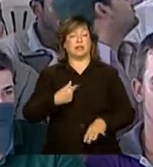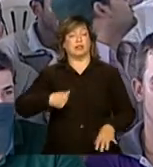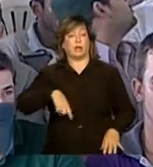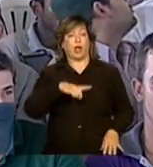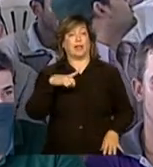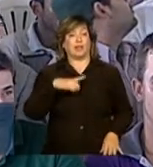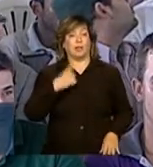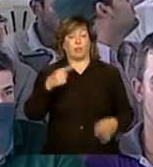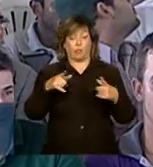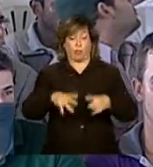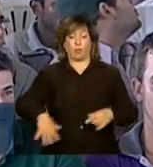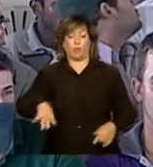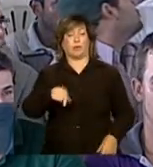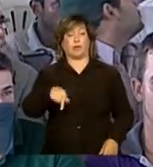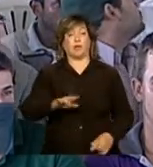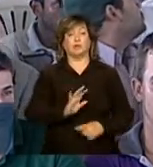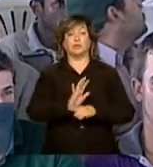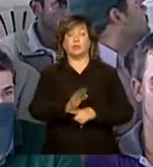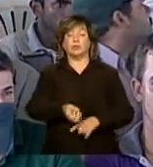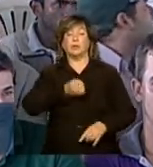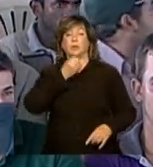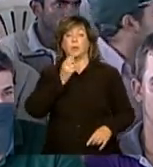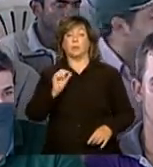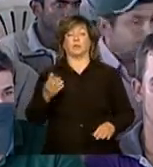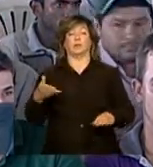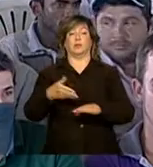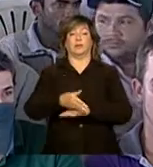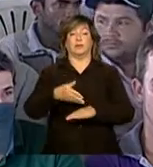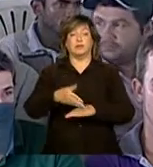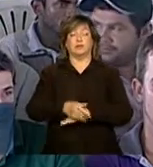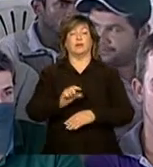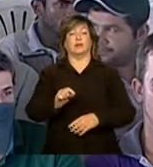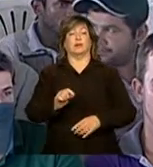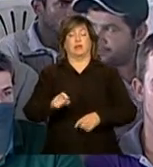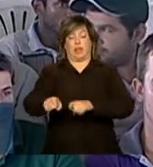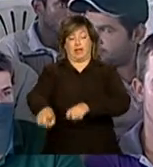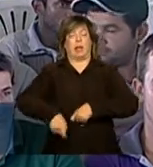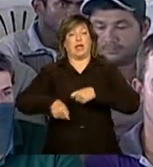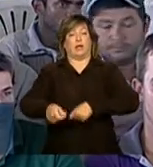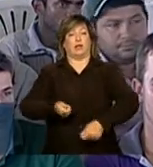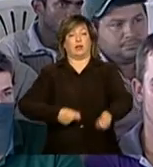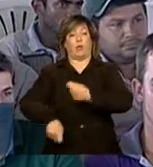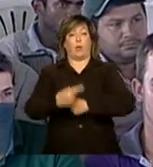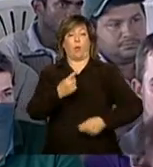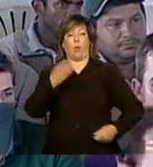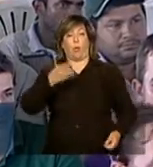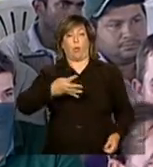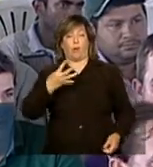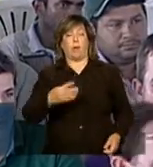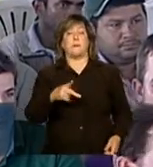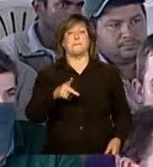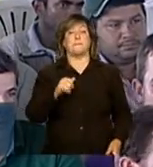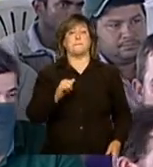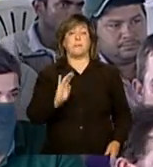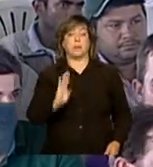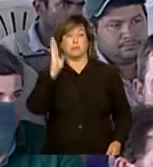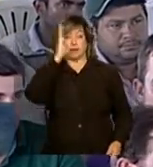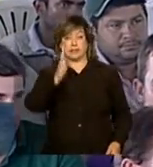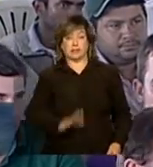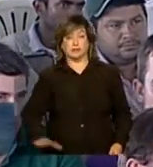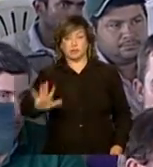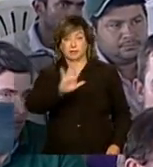contribui decisivamente para consolidar a participação do agronegócio em cerca de um quarto do PIB nacional e na geração